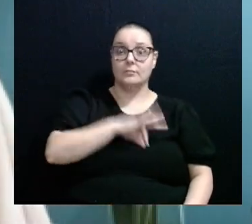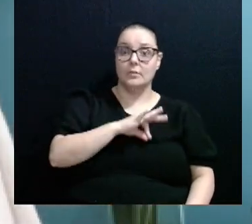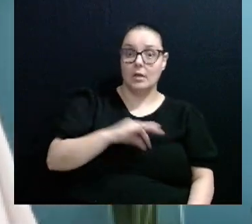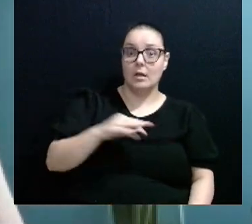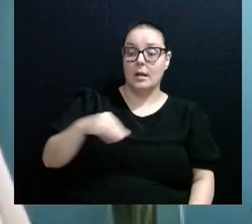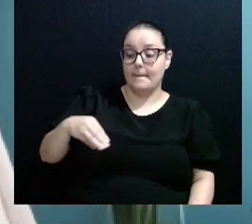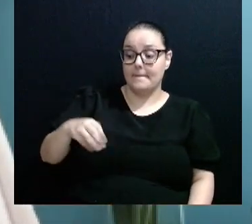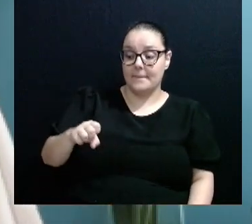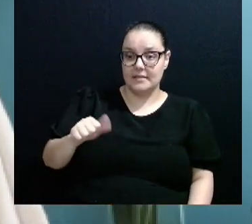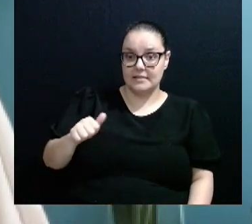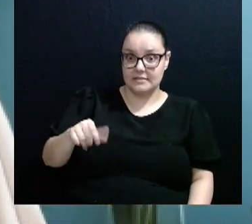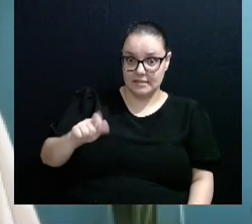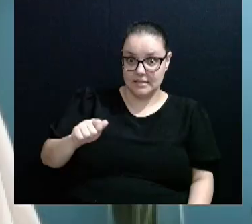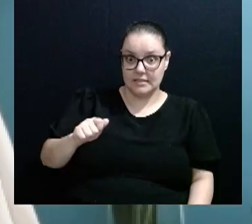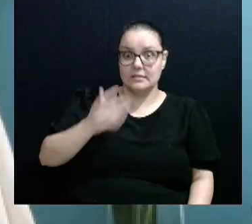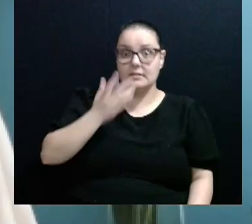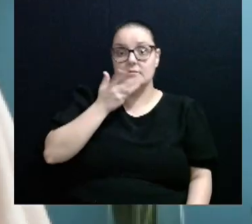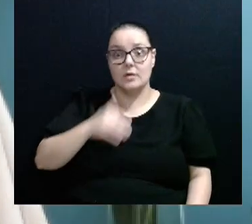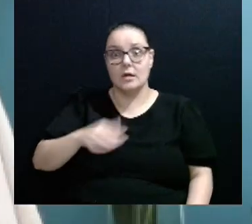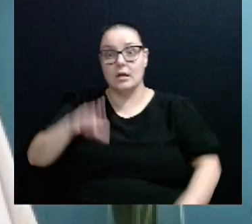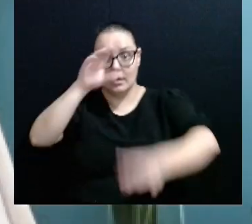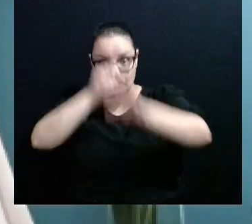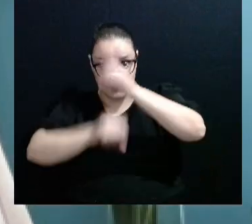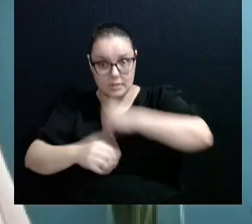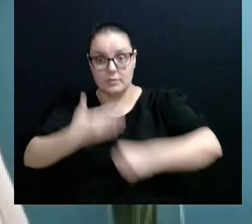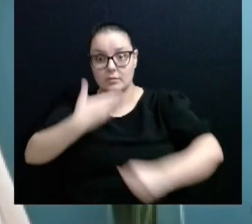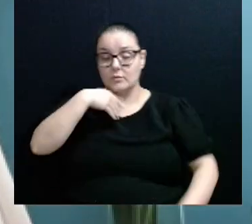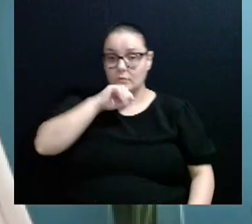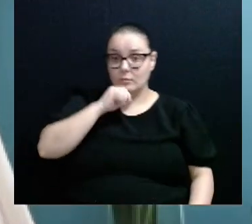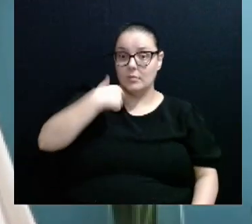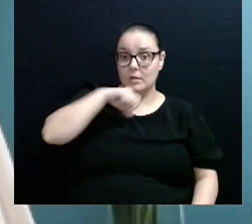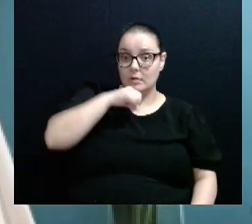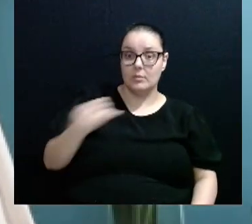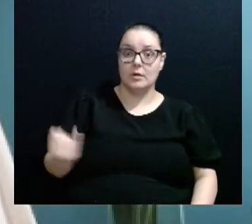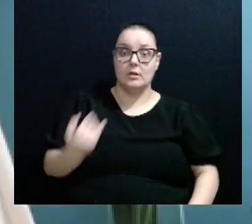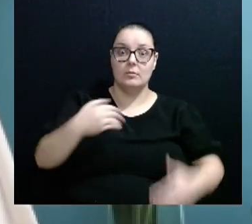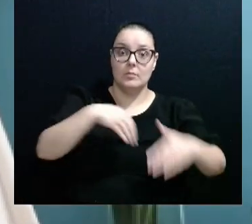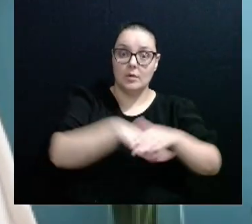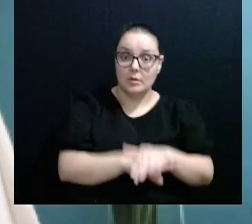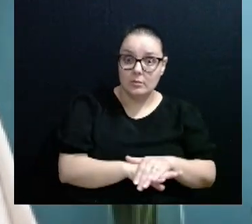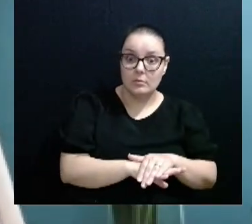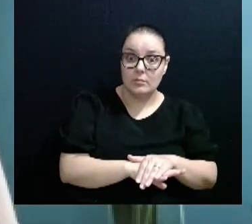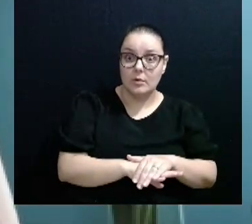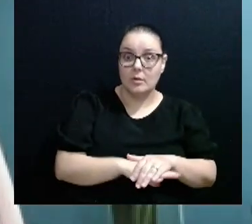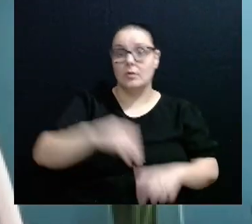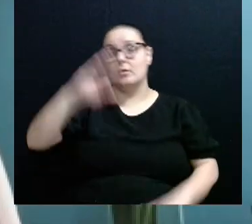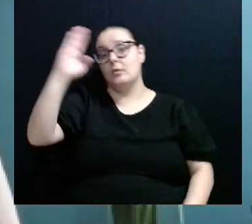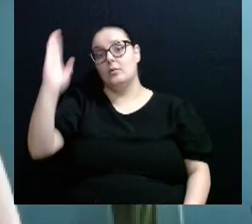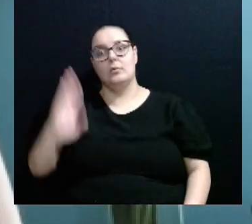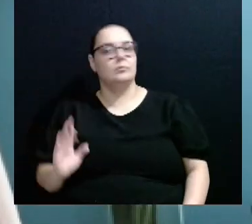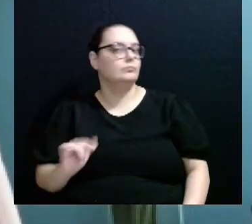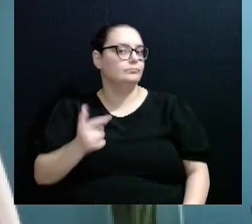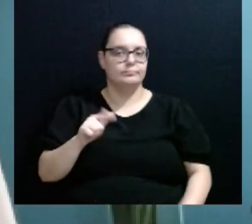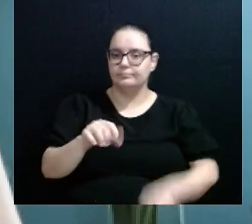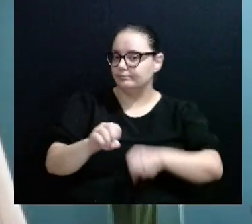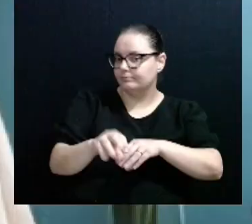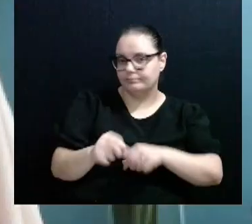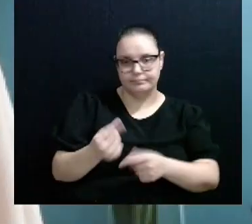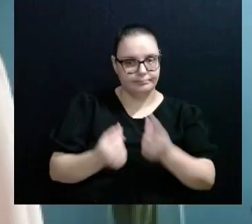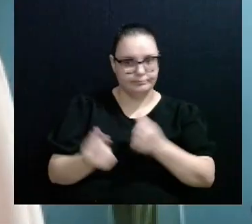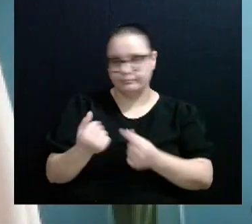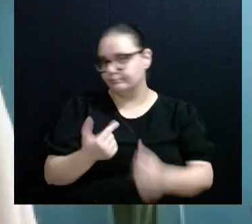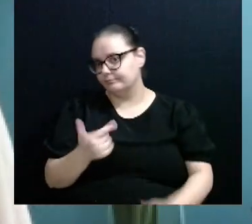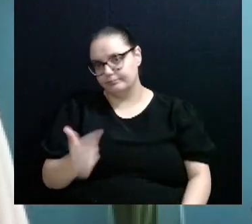dos pais sobre a importância de juntar dinheiro. O brasileiro, ele não tem educação financeira, devia estar